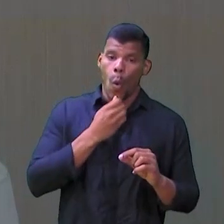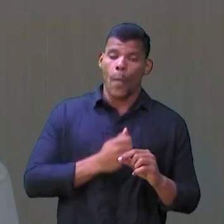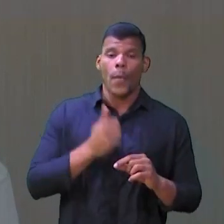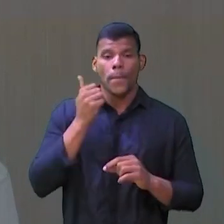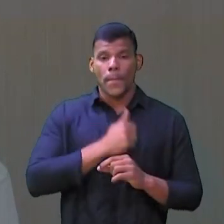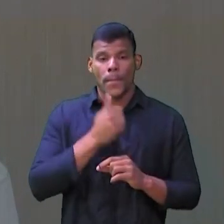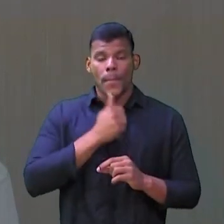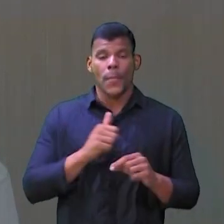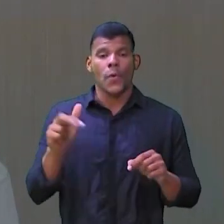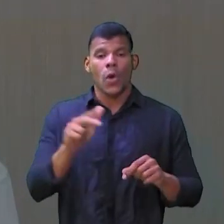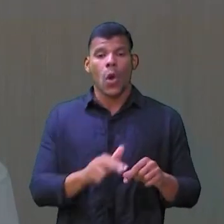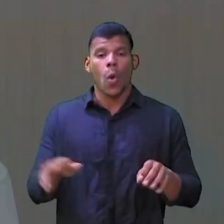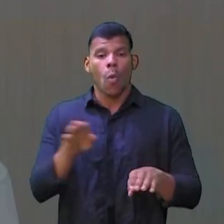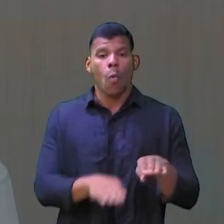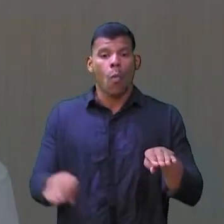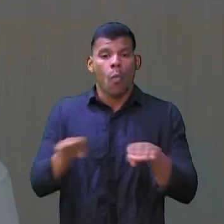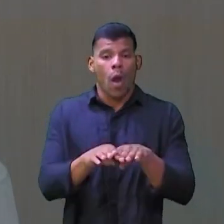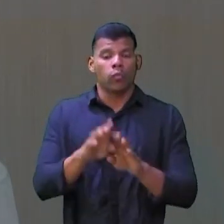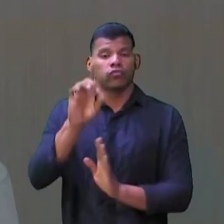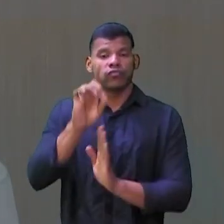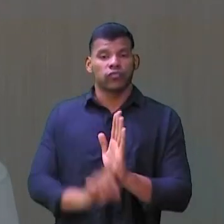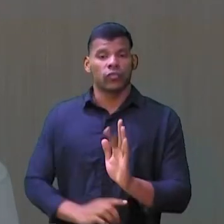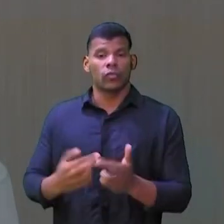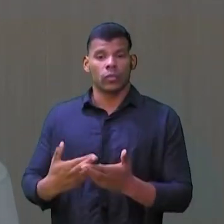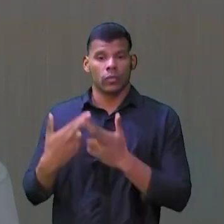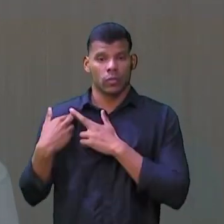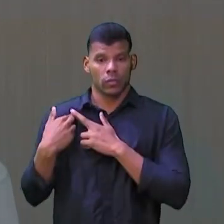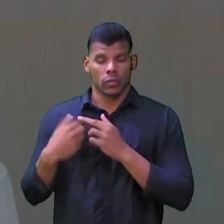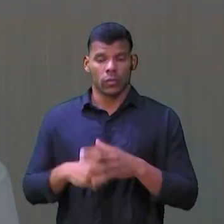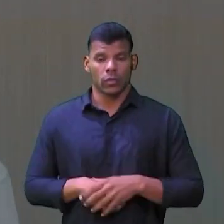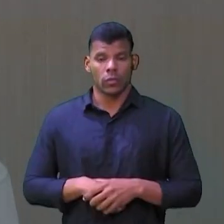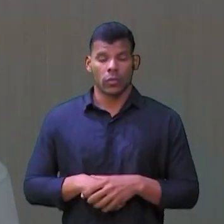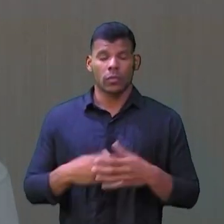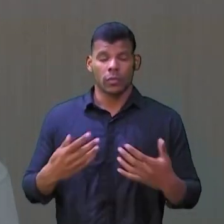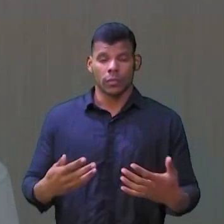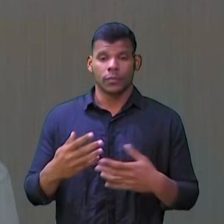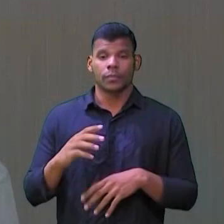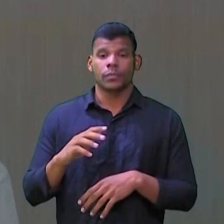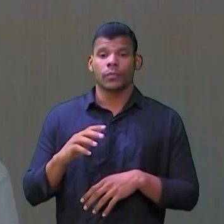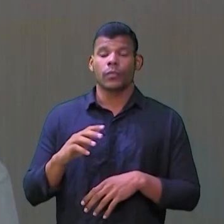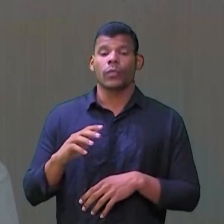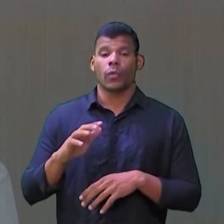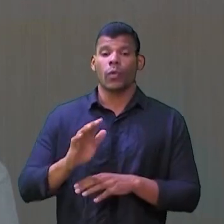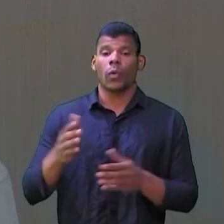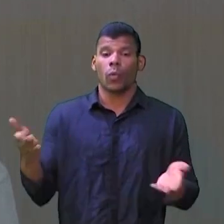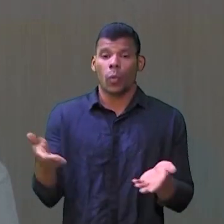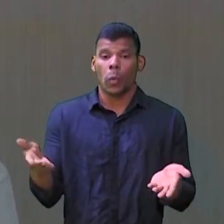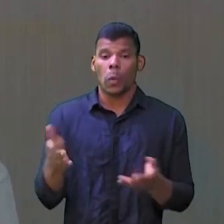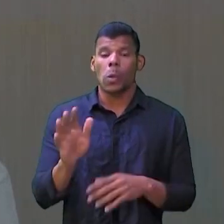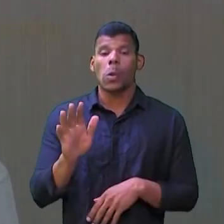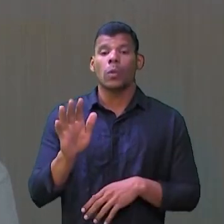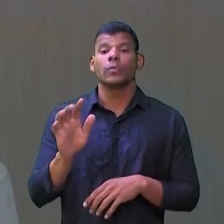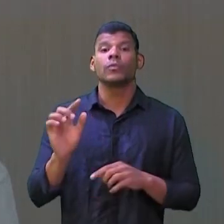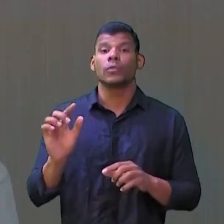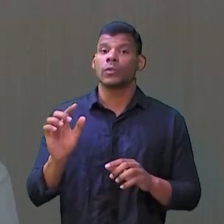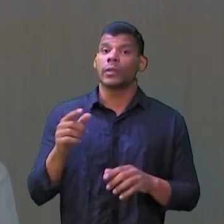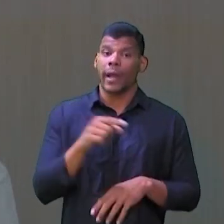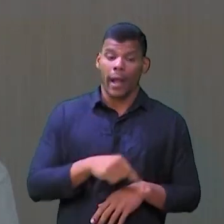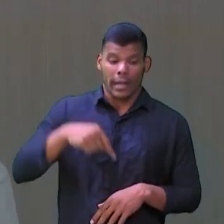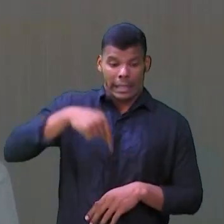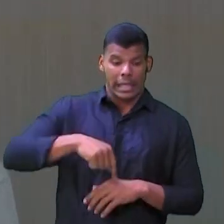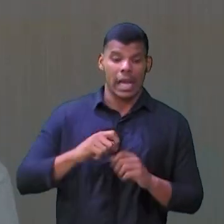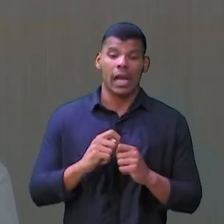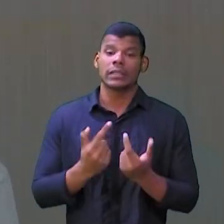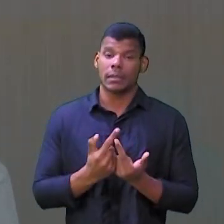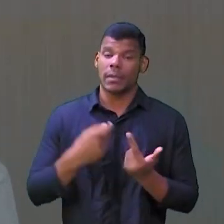são iguais em direitos e deveres. Neste momento, convoco esta Assembleia a repudiar veemente